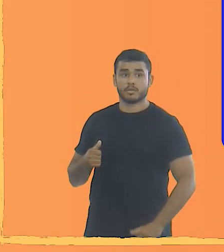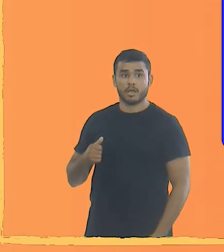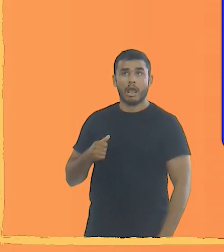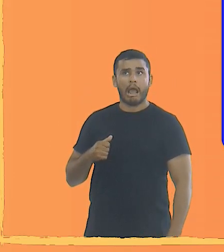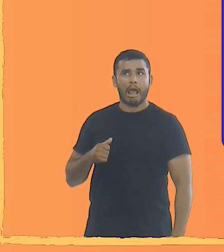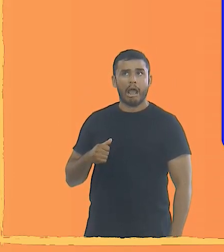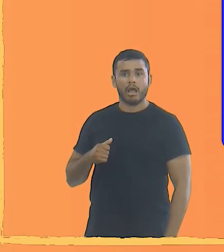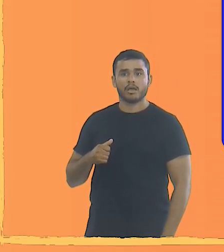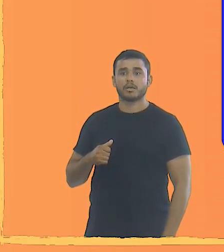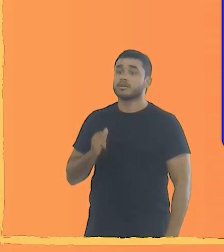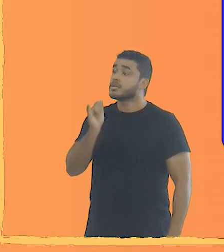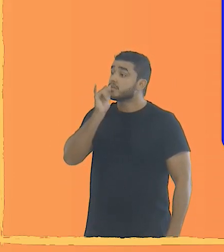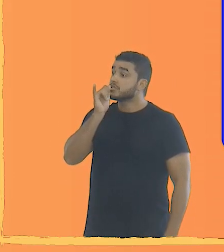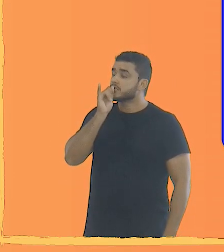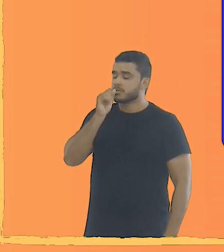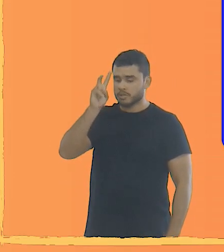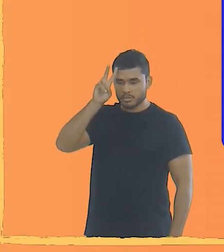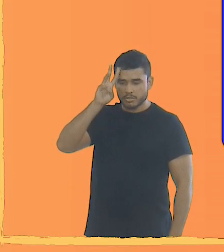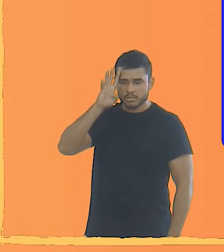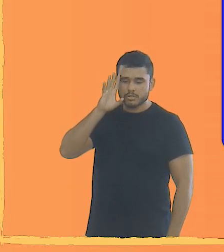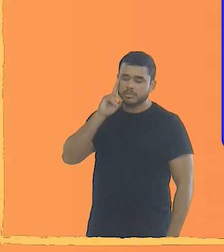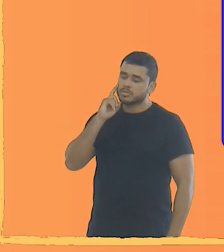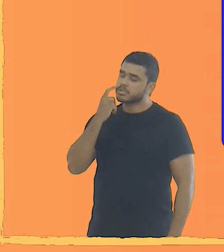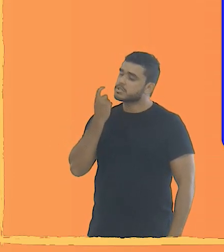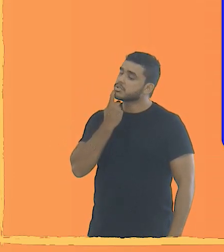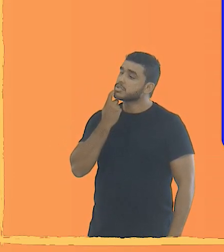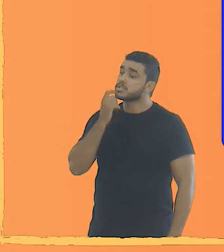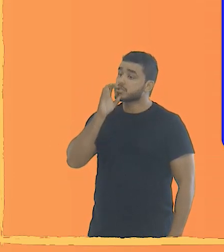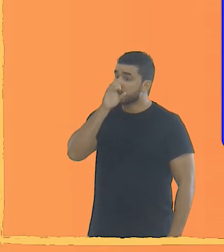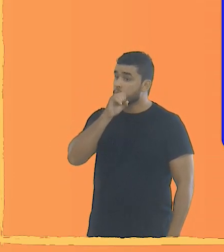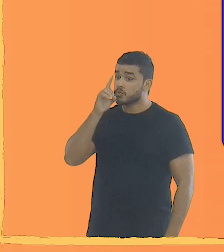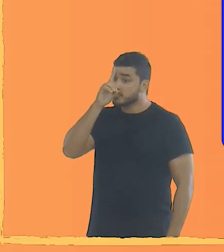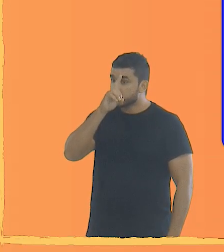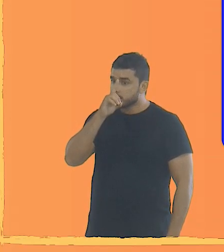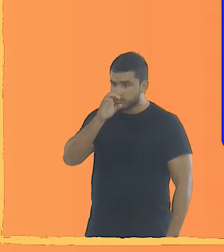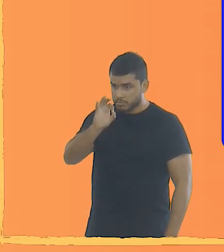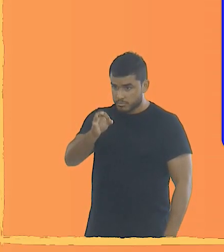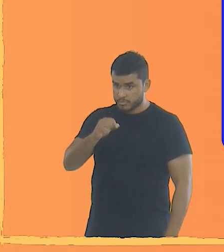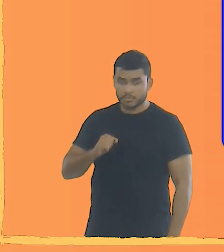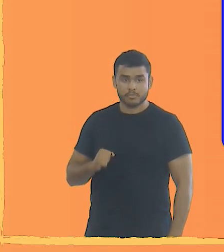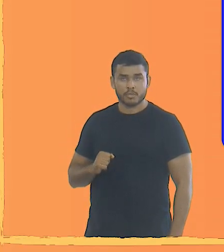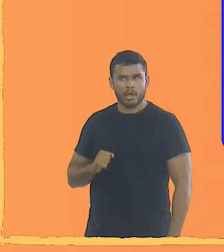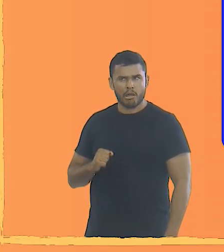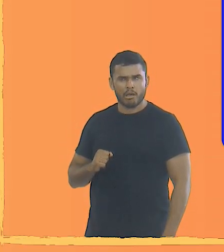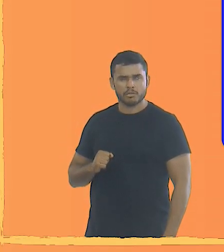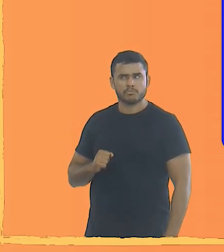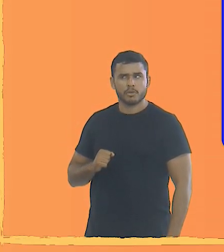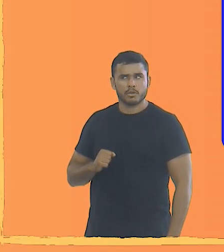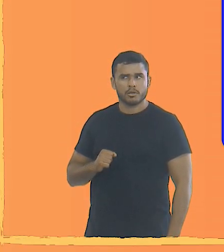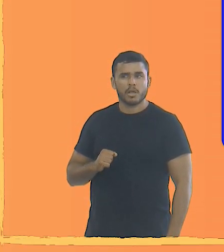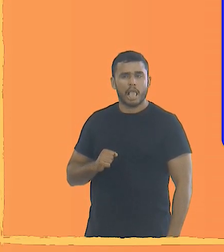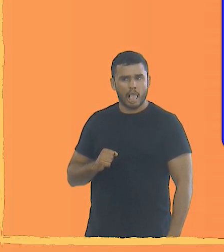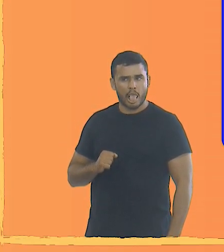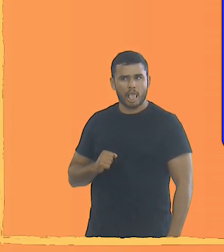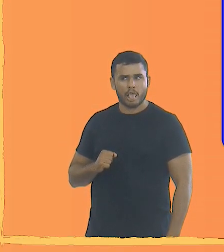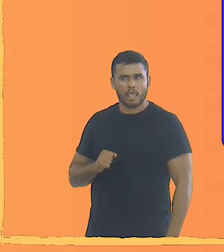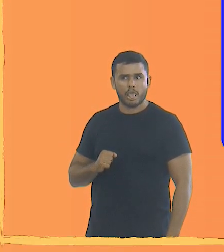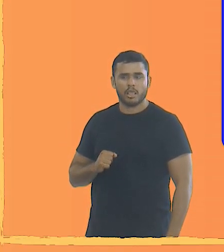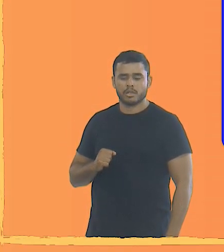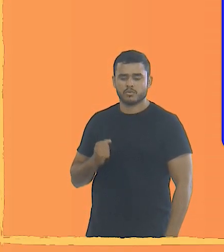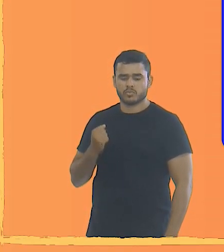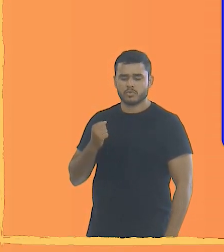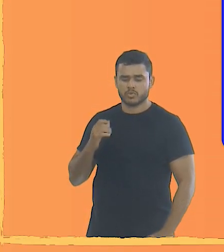8. Eu preciso ter mais pessoas do que a quantidade de respostas. Depois eu perguntei assim, qual é o mês do teu